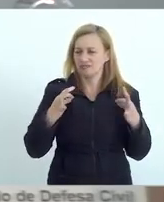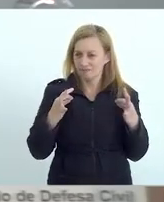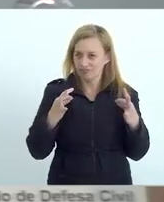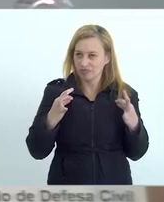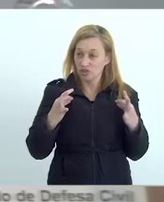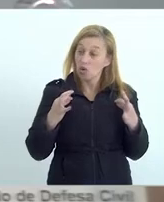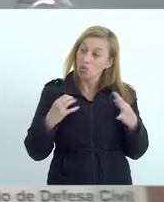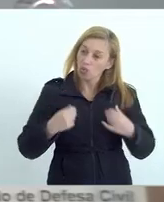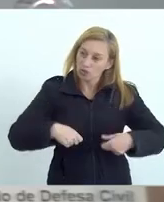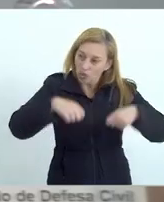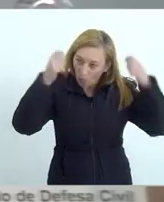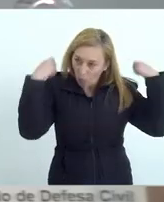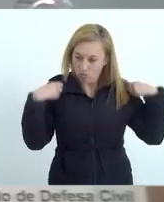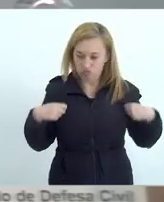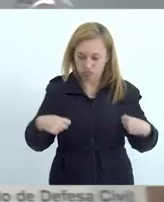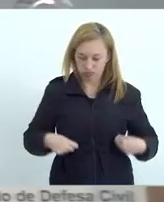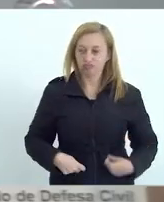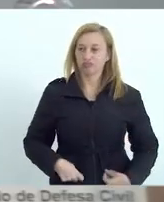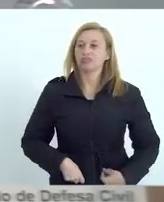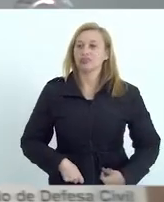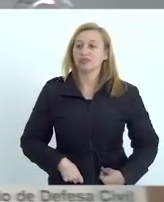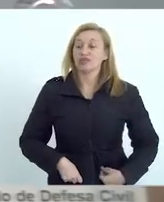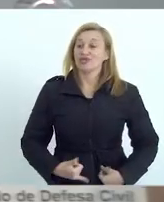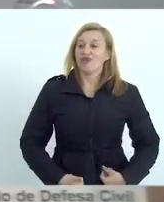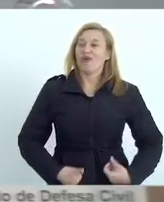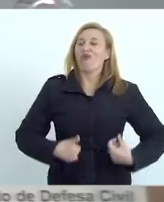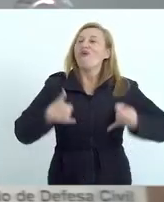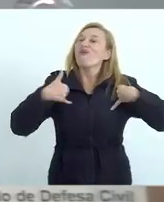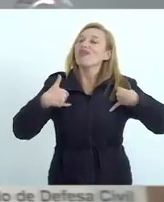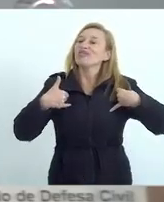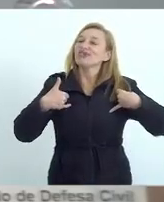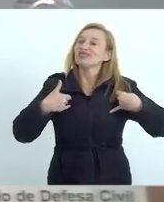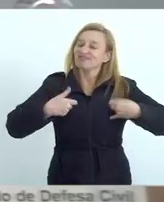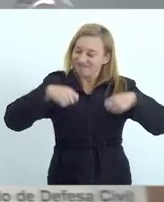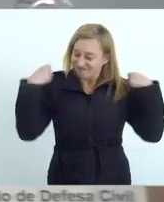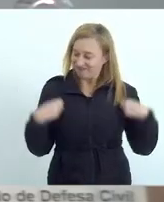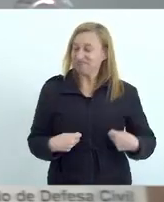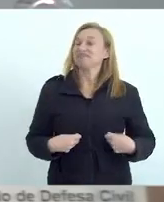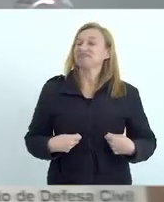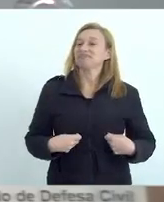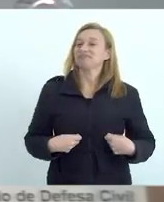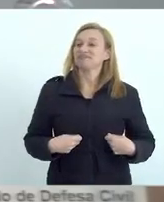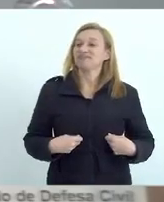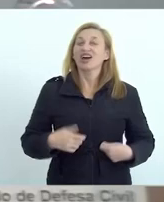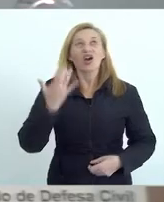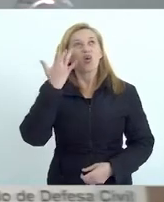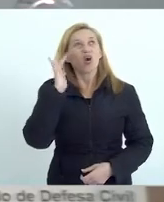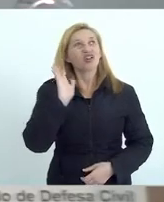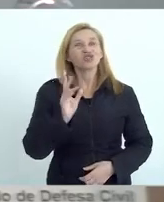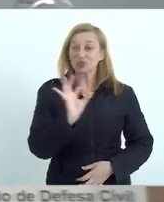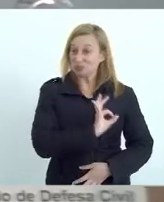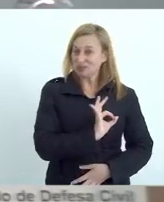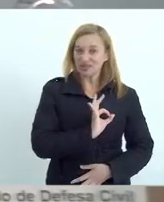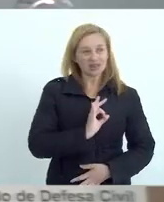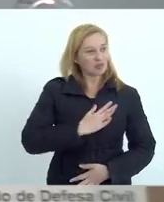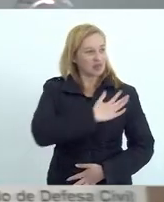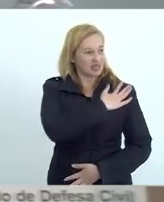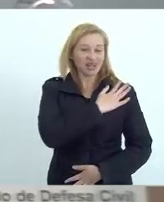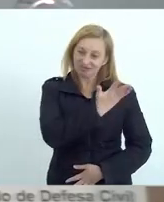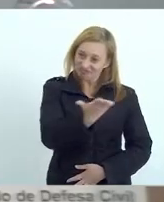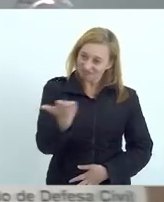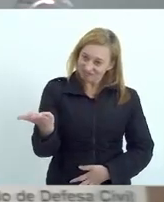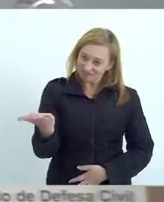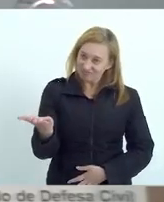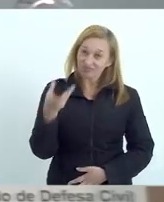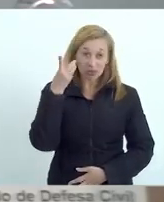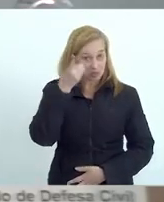quando eu visto essa farda eu tenho orgulho de mexer essa farda eu acho que os policiais militares que estão